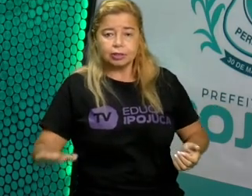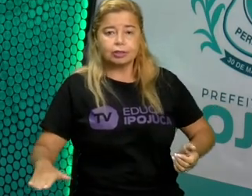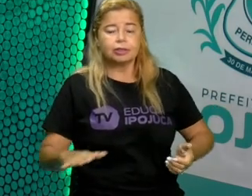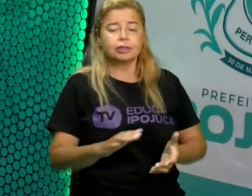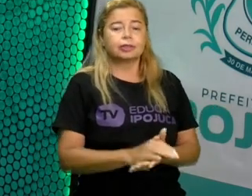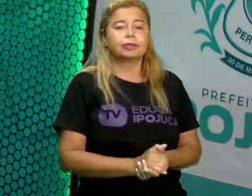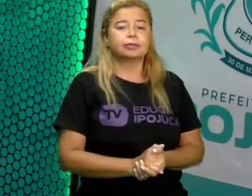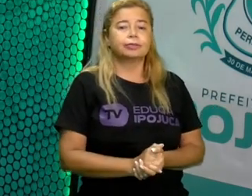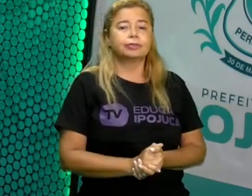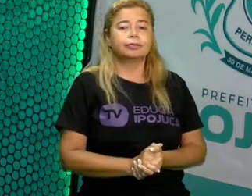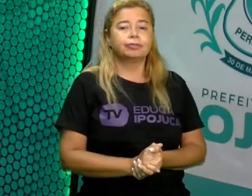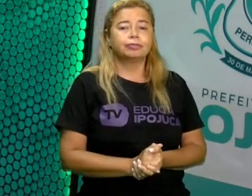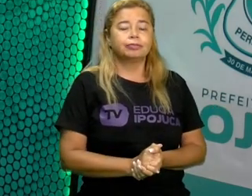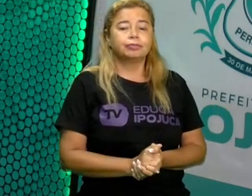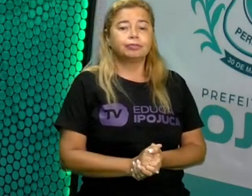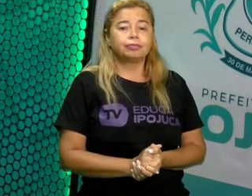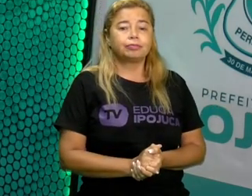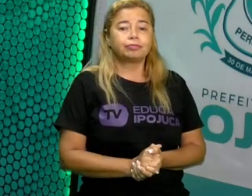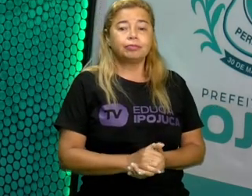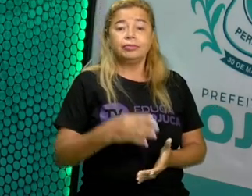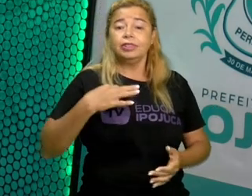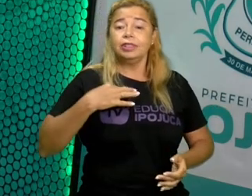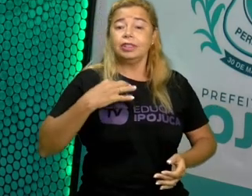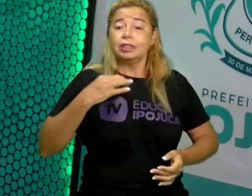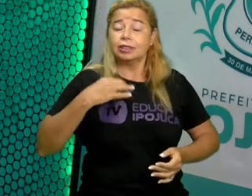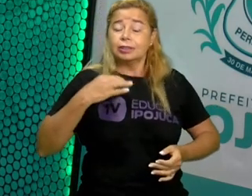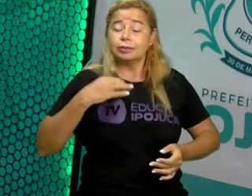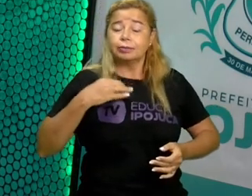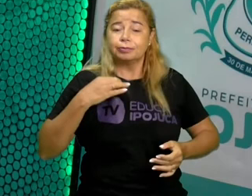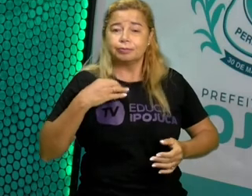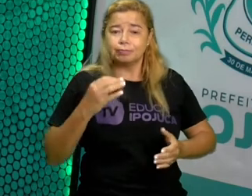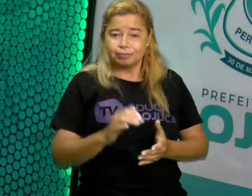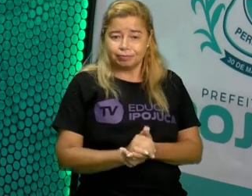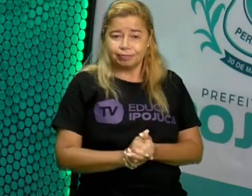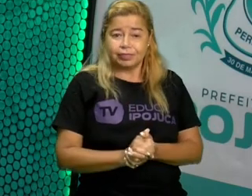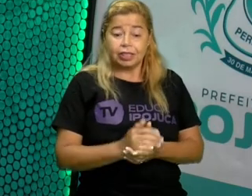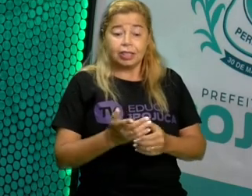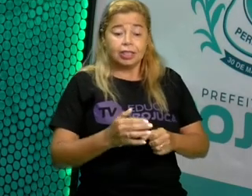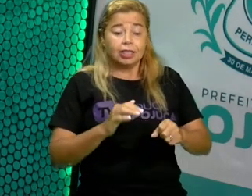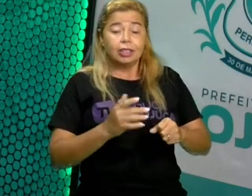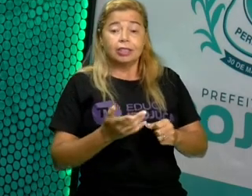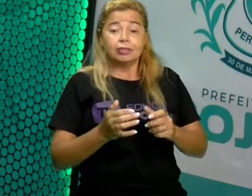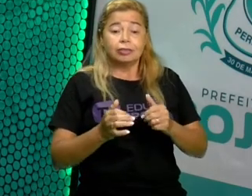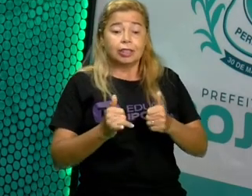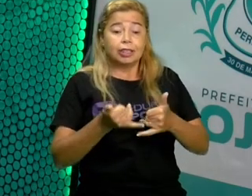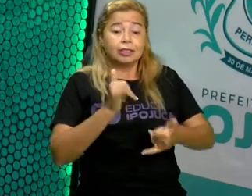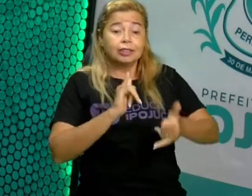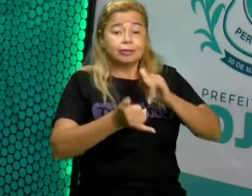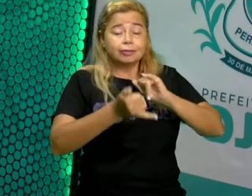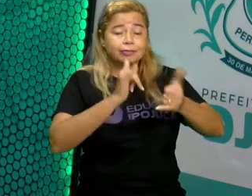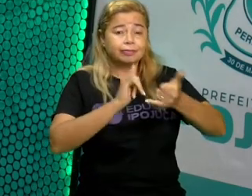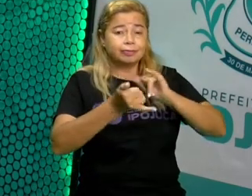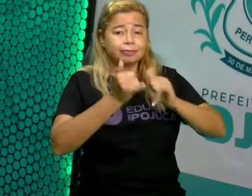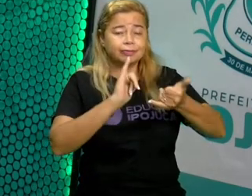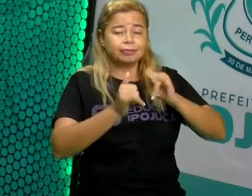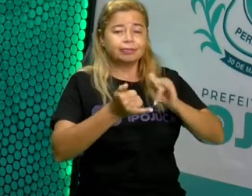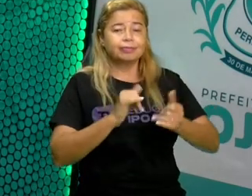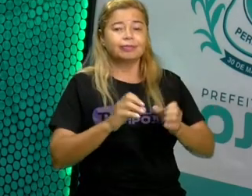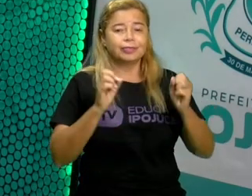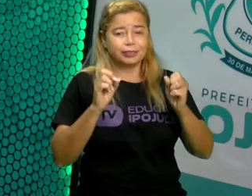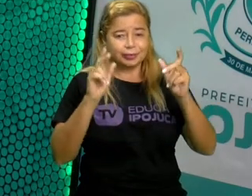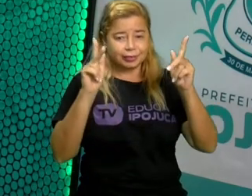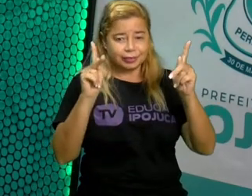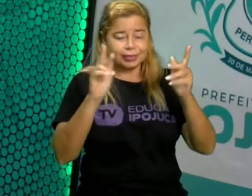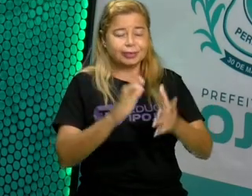né totalmente gratuito está disponível na internet